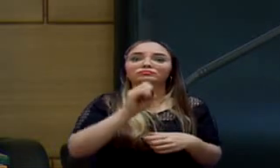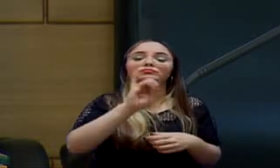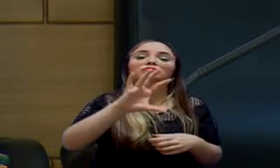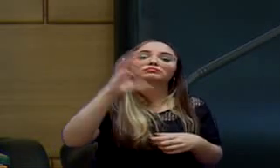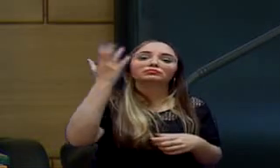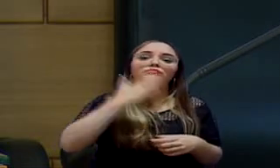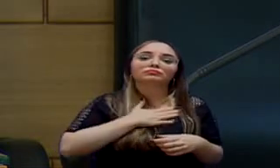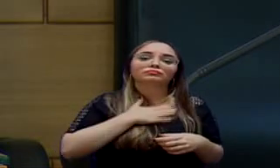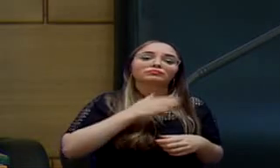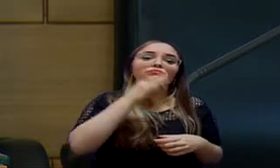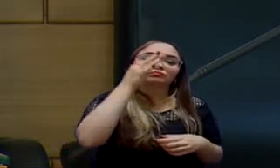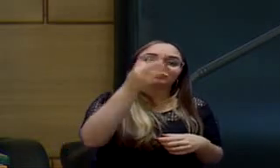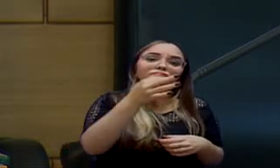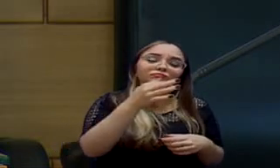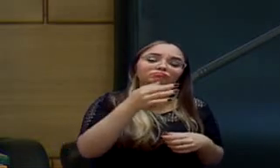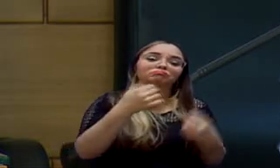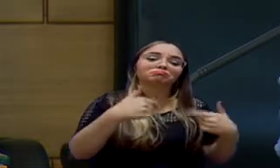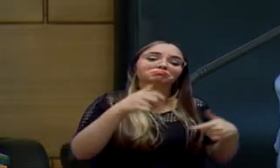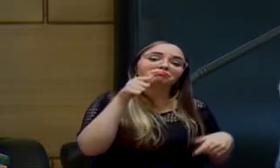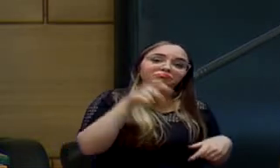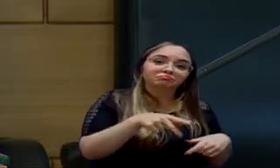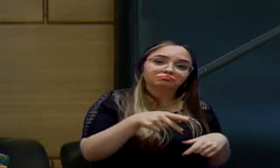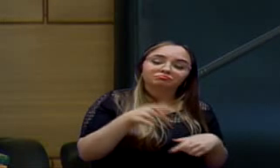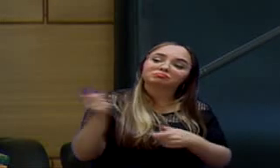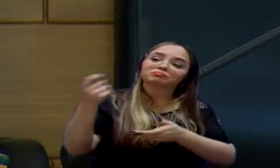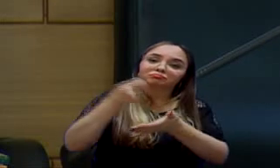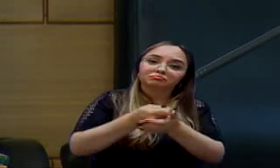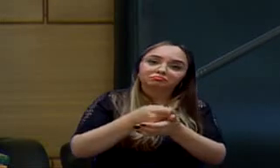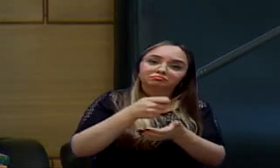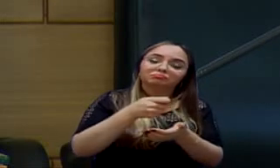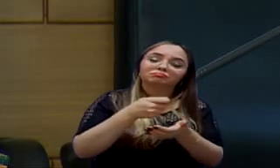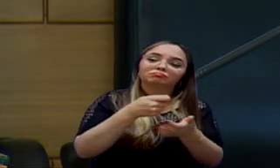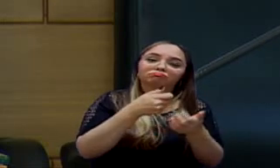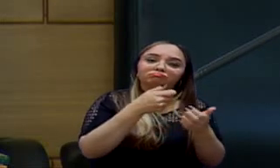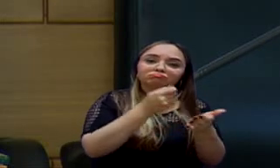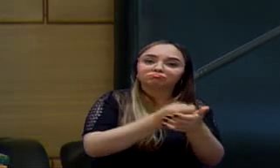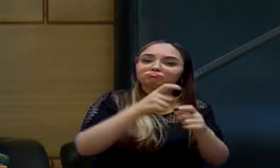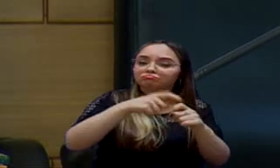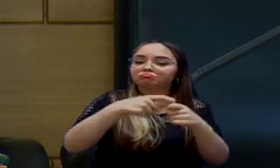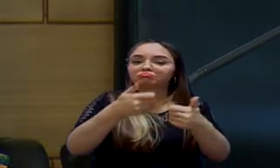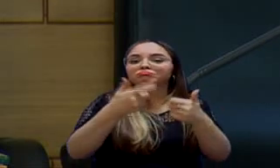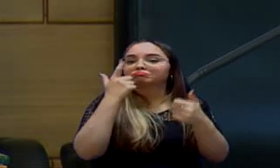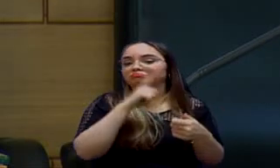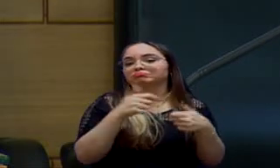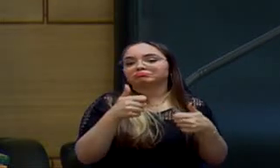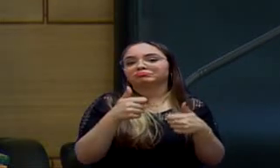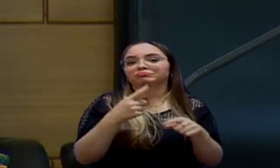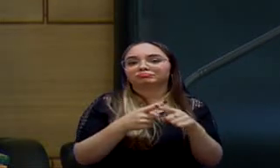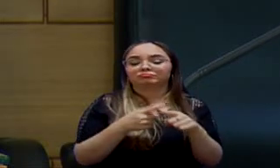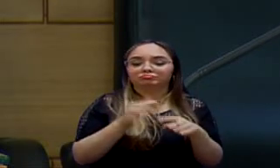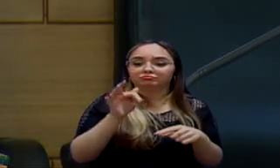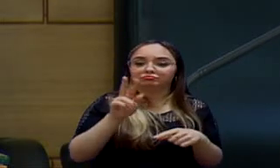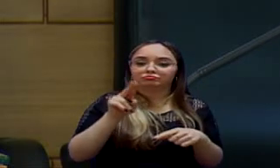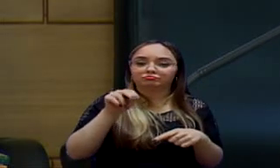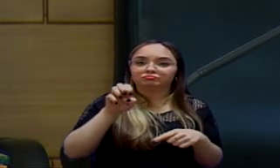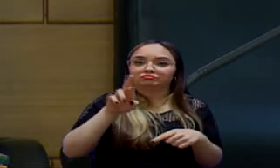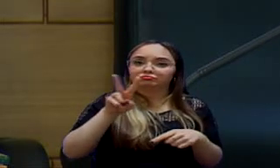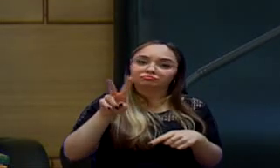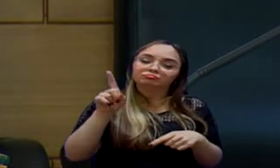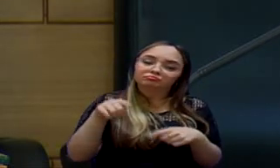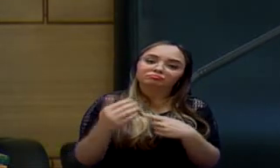a minha saúde né então a gente trabalha Isso é uma grande diferença da funserv enquanto Instituto de Previdência de saúde